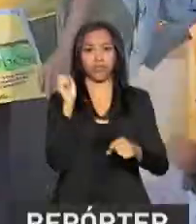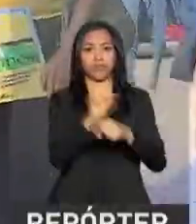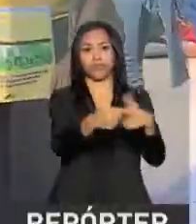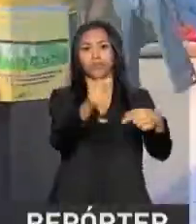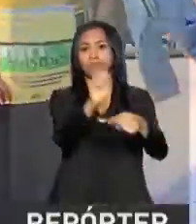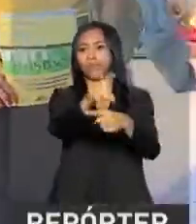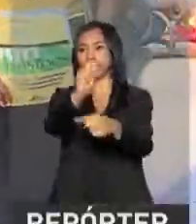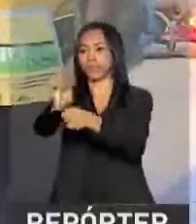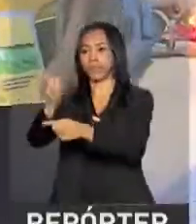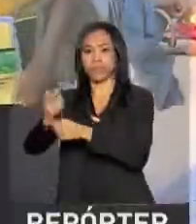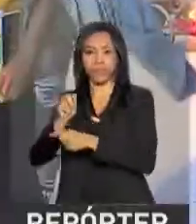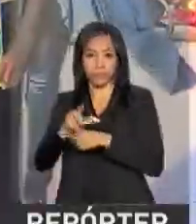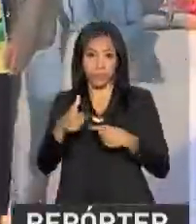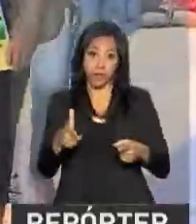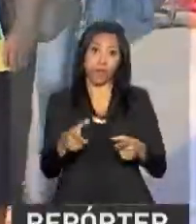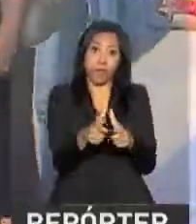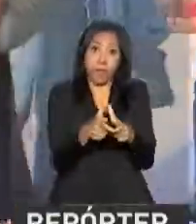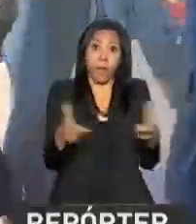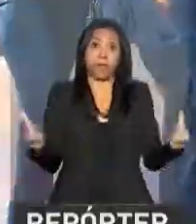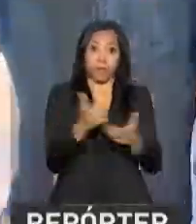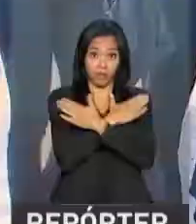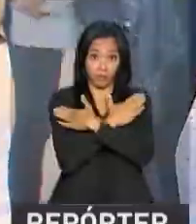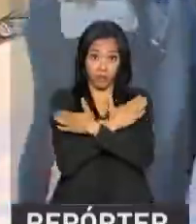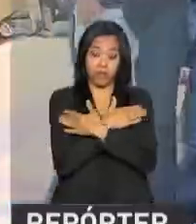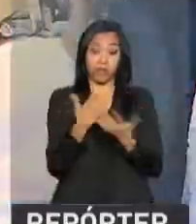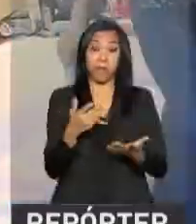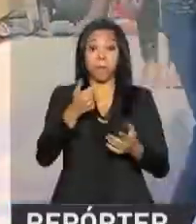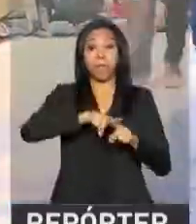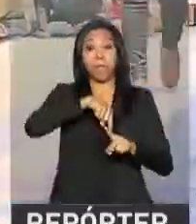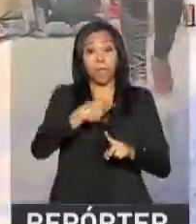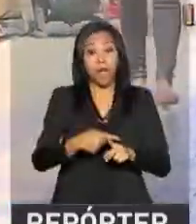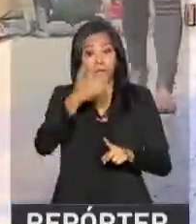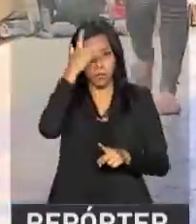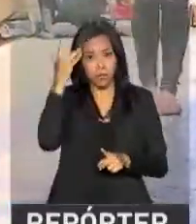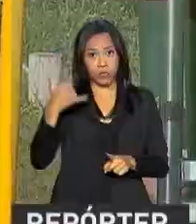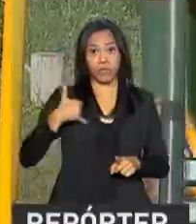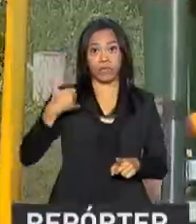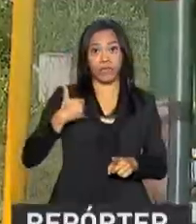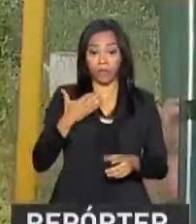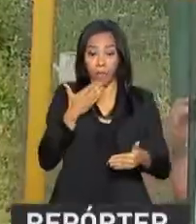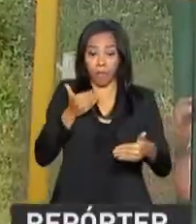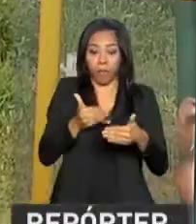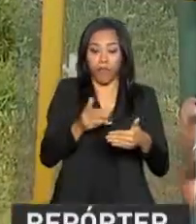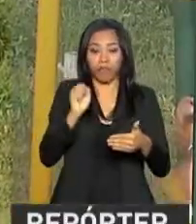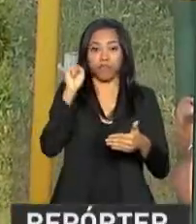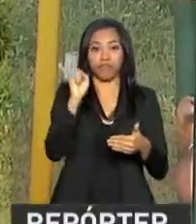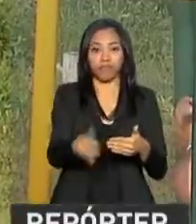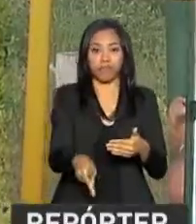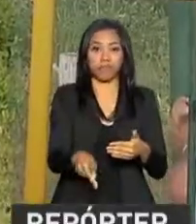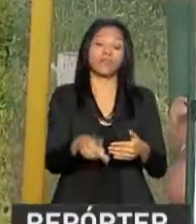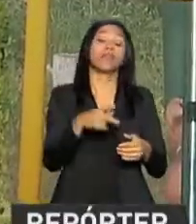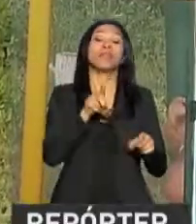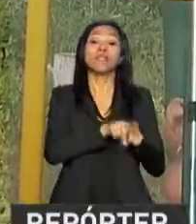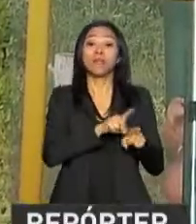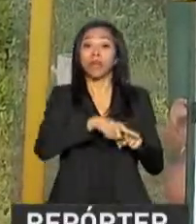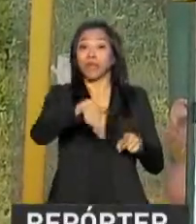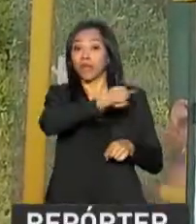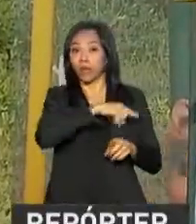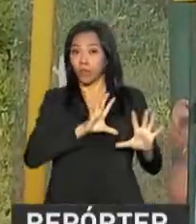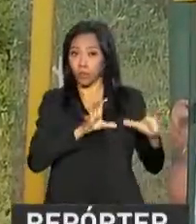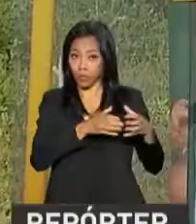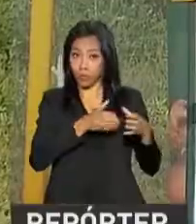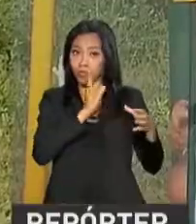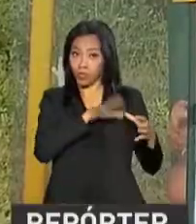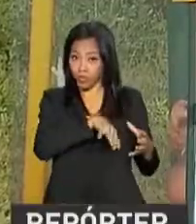por outro lado com mais gente chegando à idade de se aposentar e os idosos que já recebem os benefícios